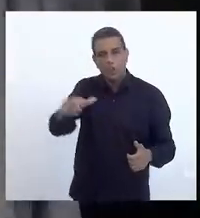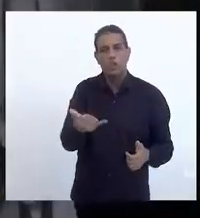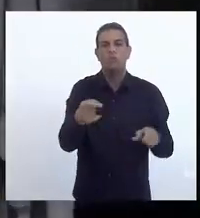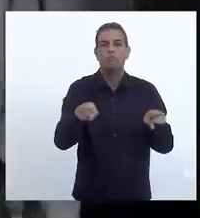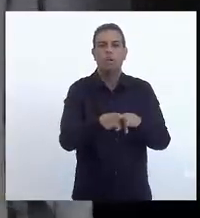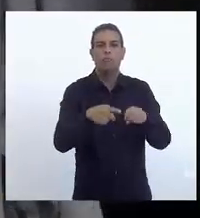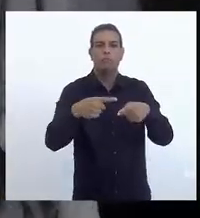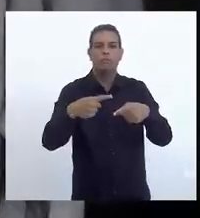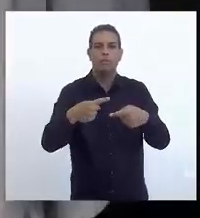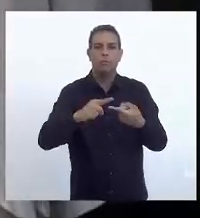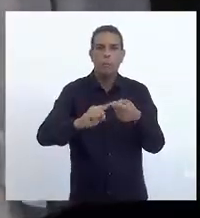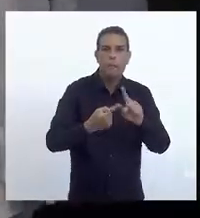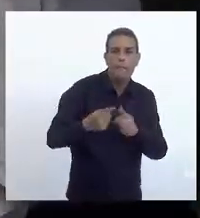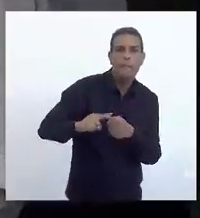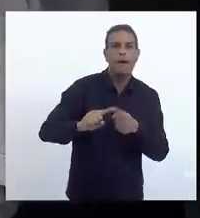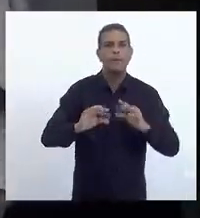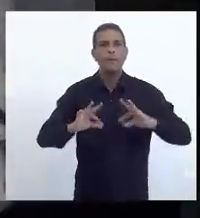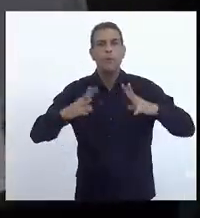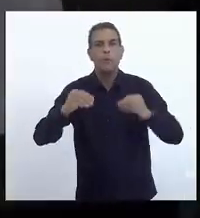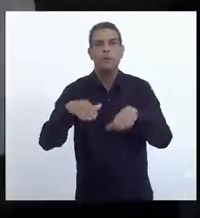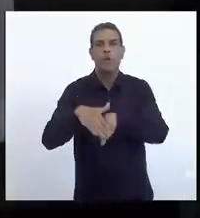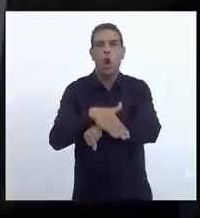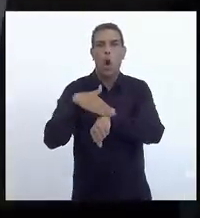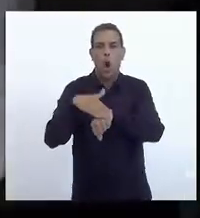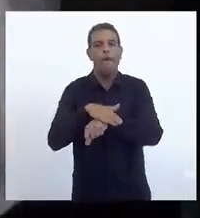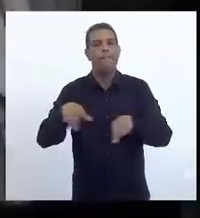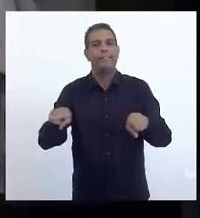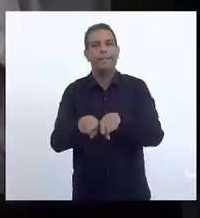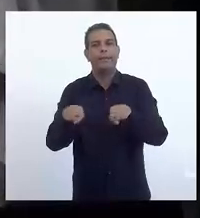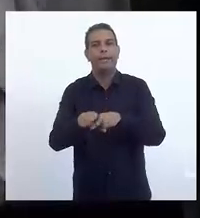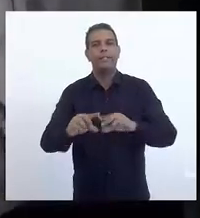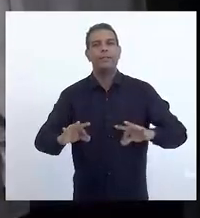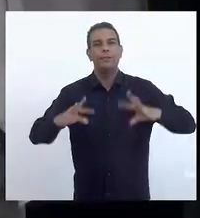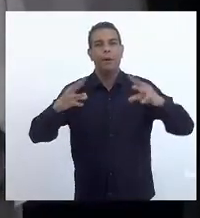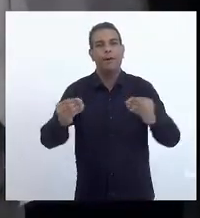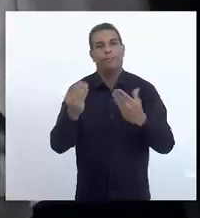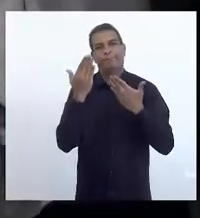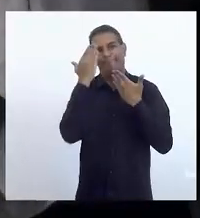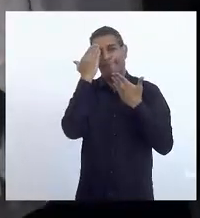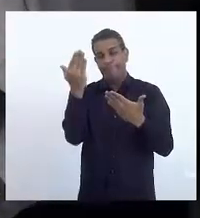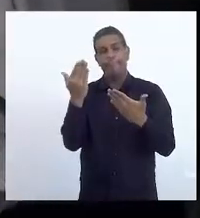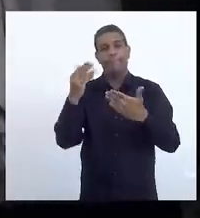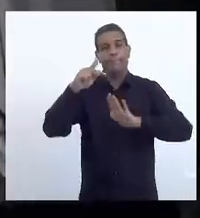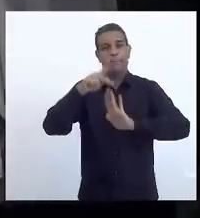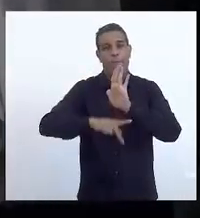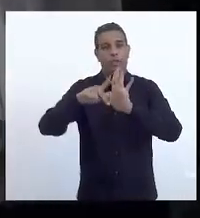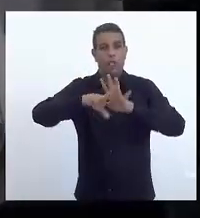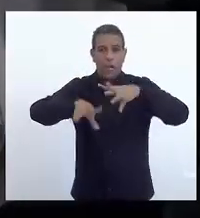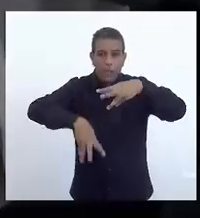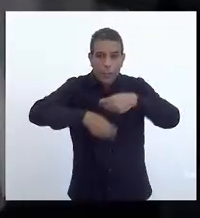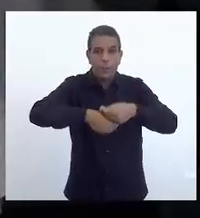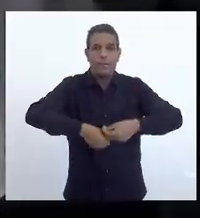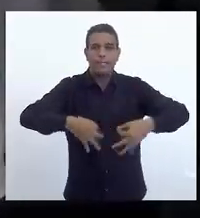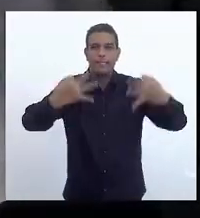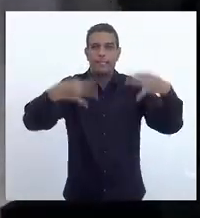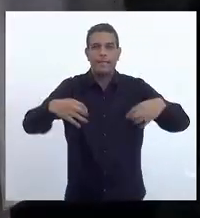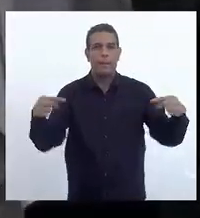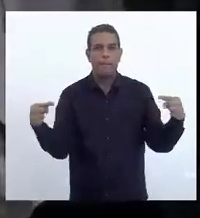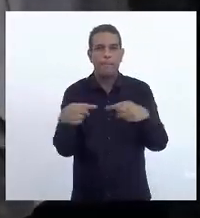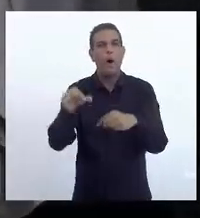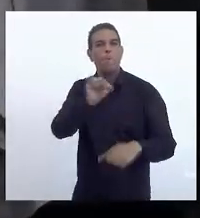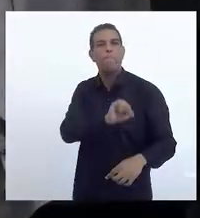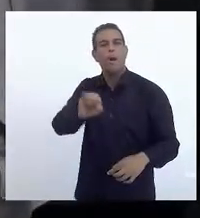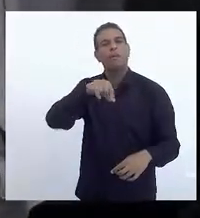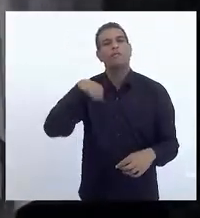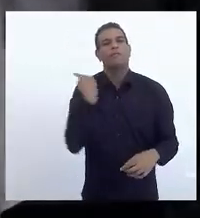com quem eu dialoguei diretamente em nome do Luiz Paulo, em nome da Célia. E acho que é um projeto, chega a um texto final muito